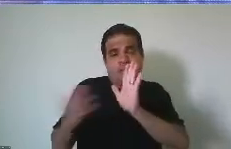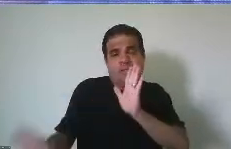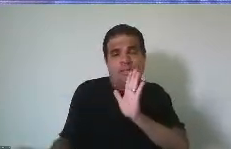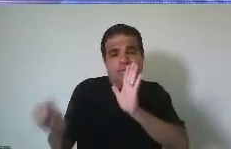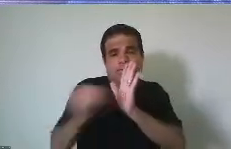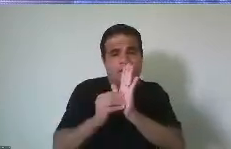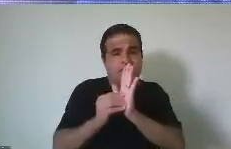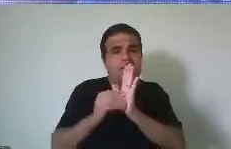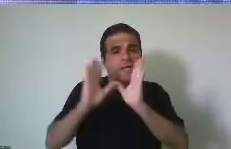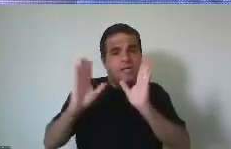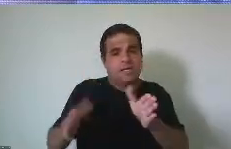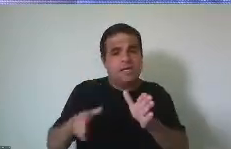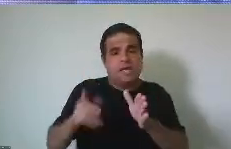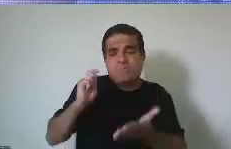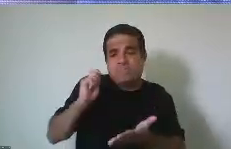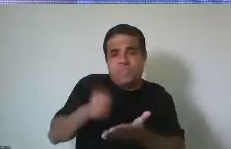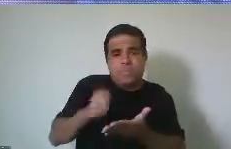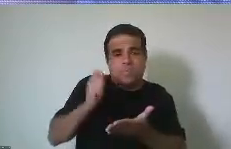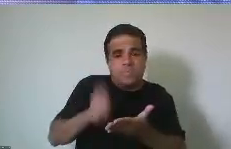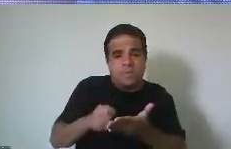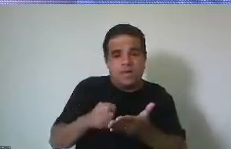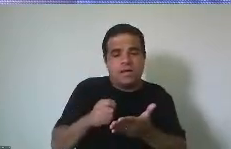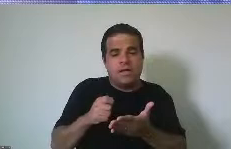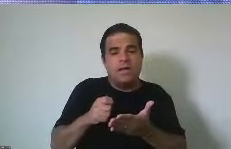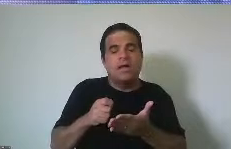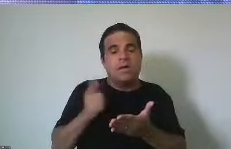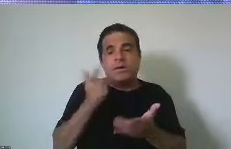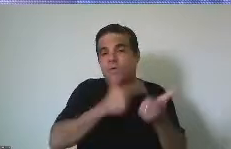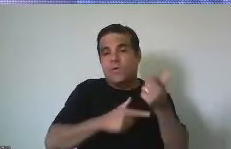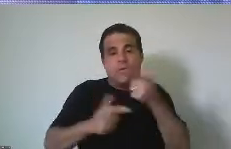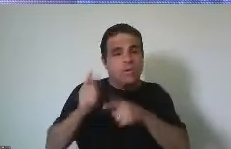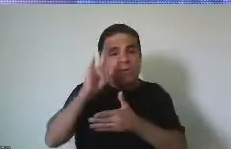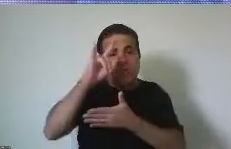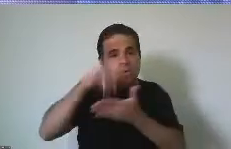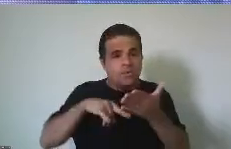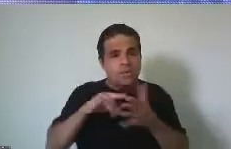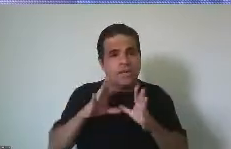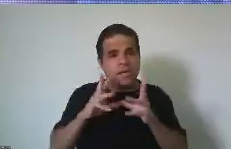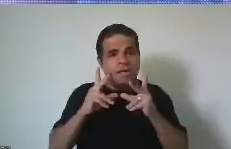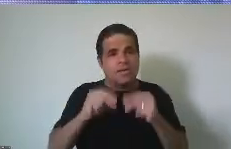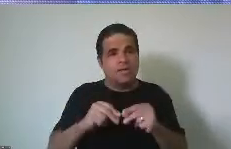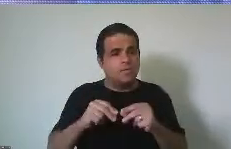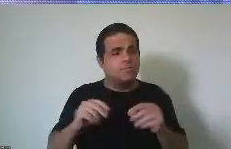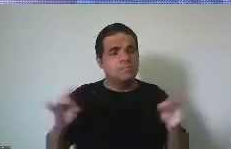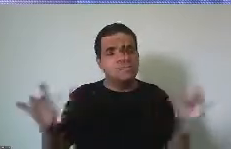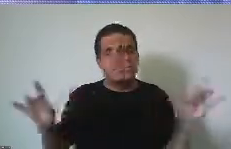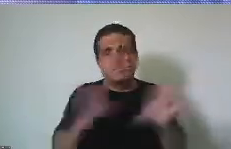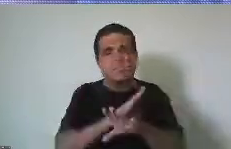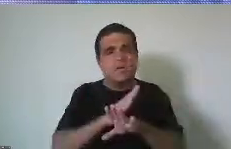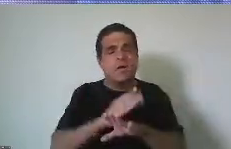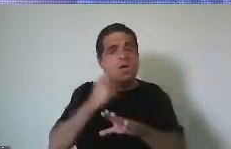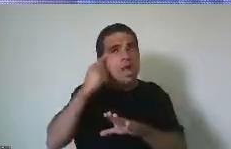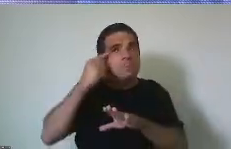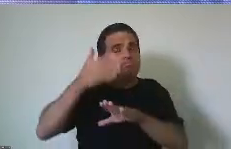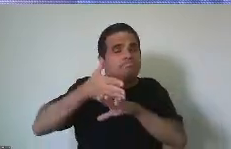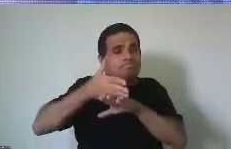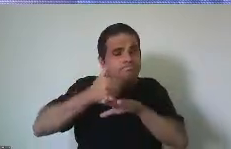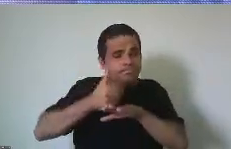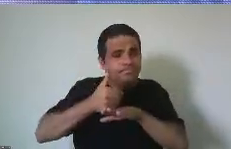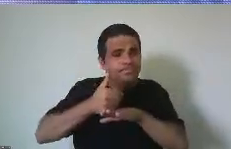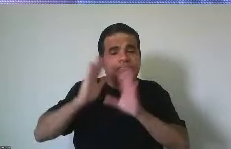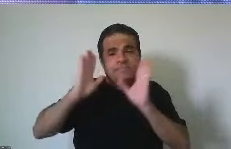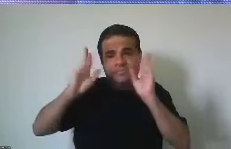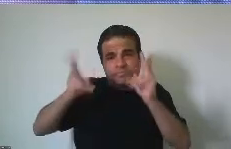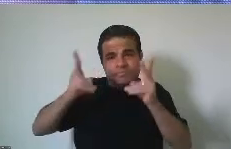para os leilões que nos ganharmos os contratos estão todos assinados pré-definidos deste a mesma